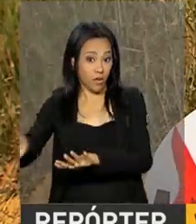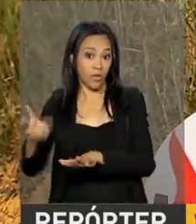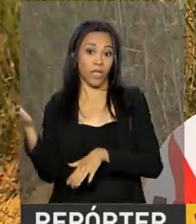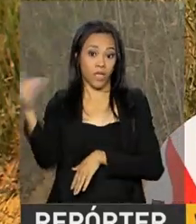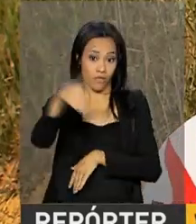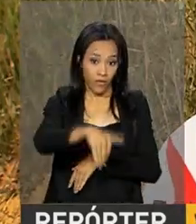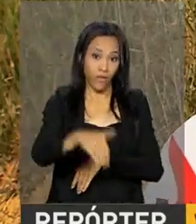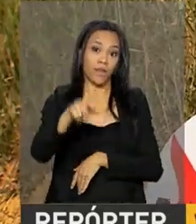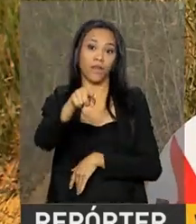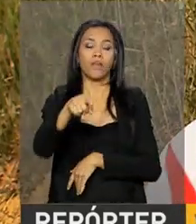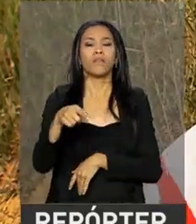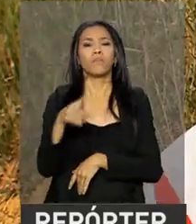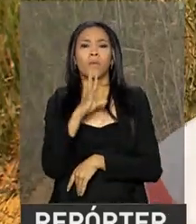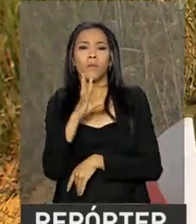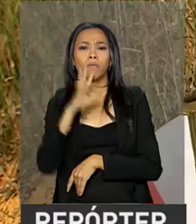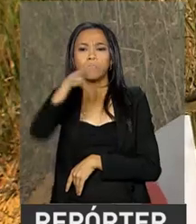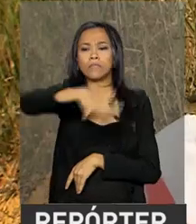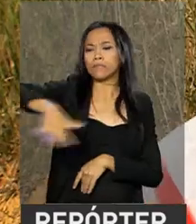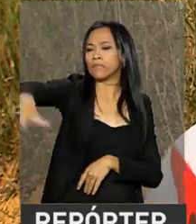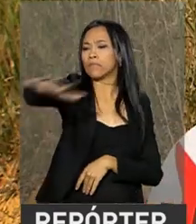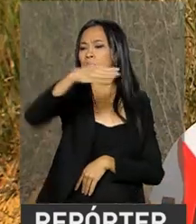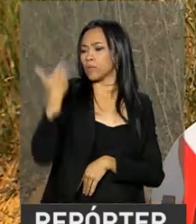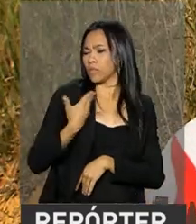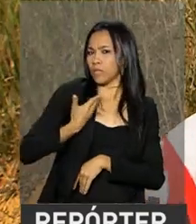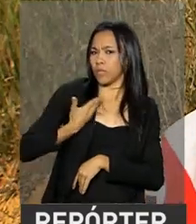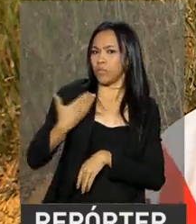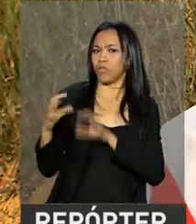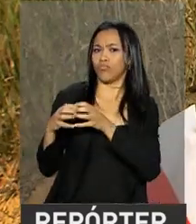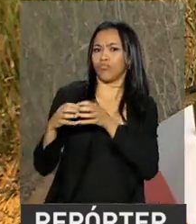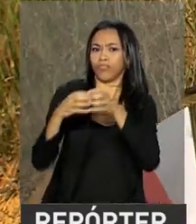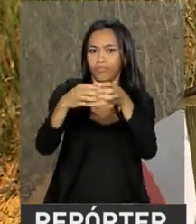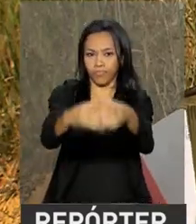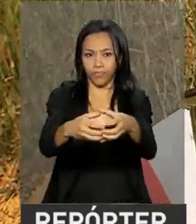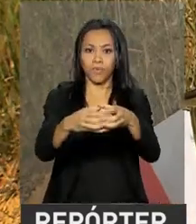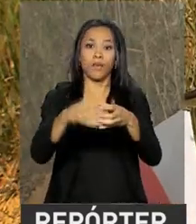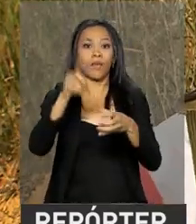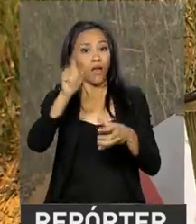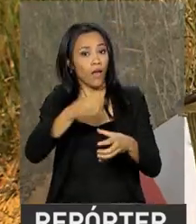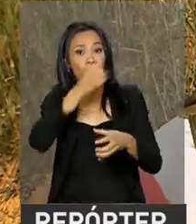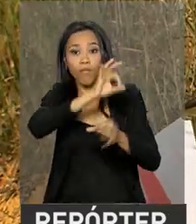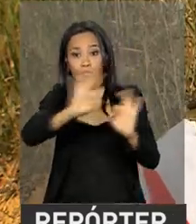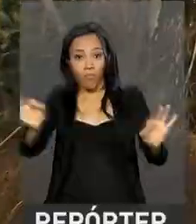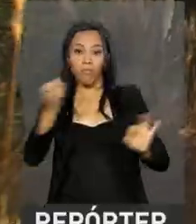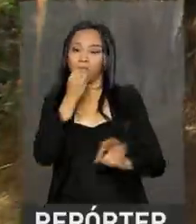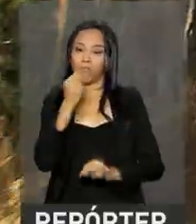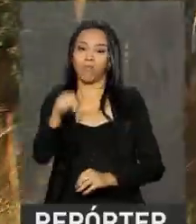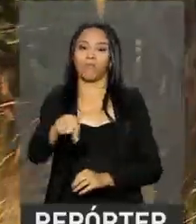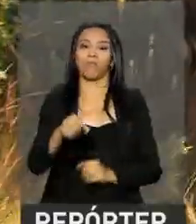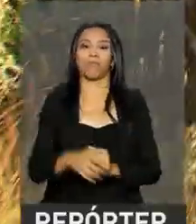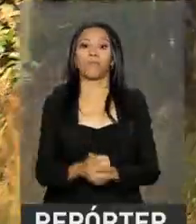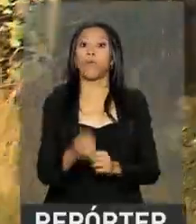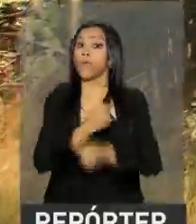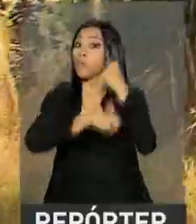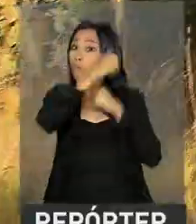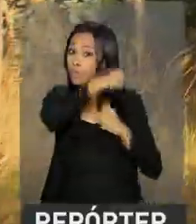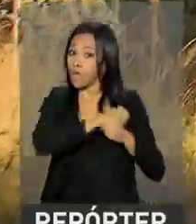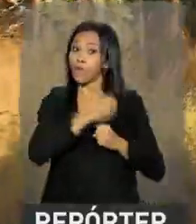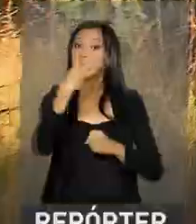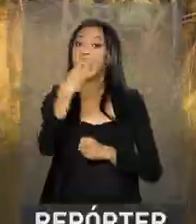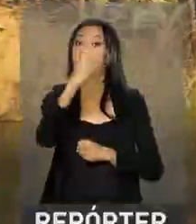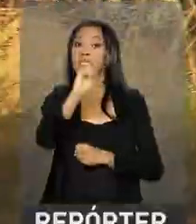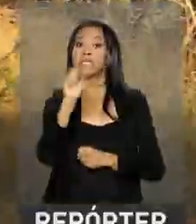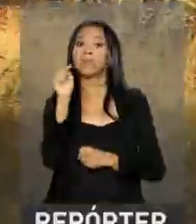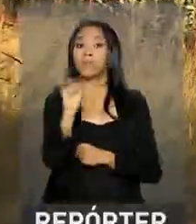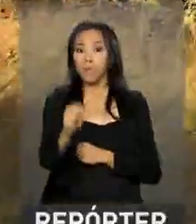rodando aí, eu rodo com a galera também, com meus amigos. E é um circuito bom aqui que tem aqui no Flono. No ano passado, 30 mil